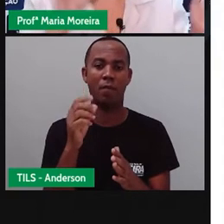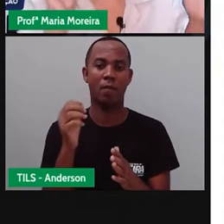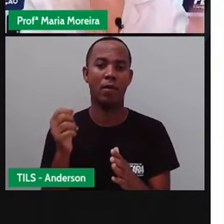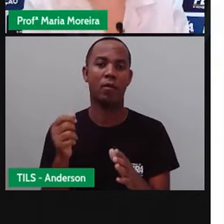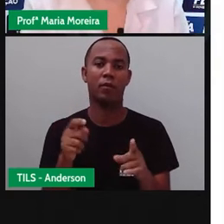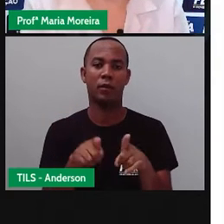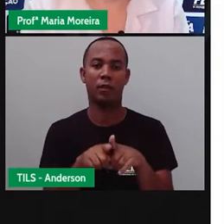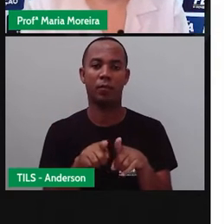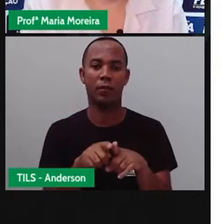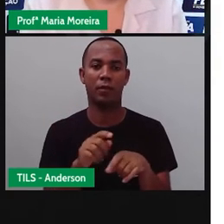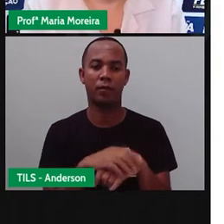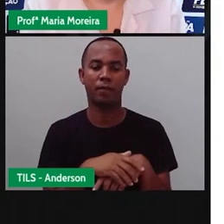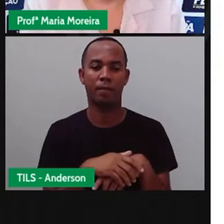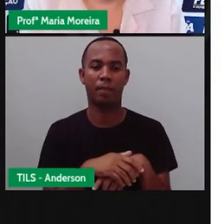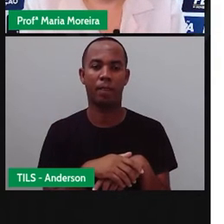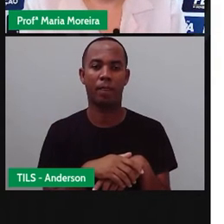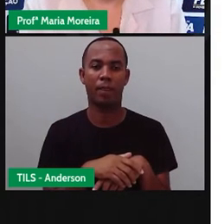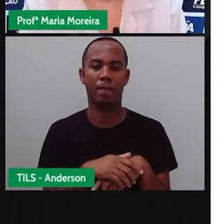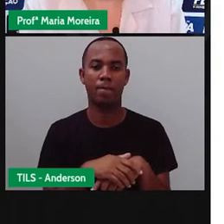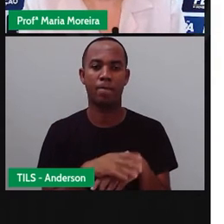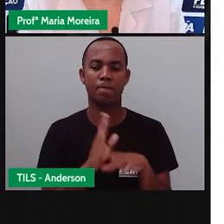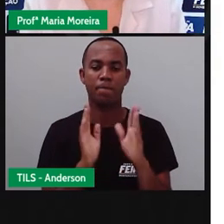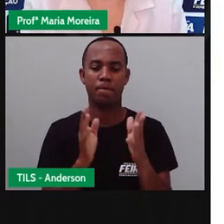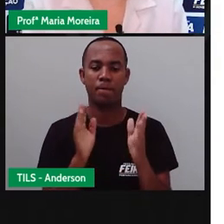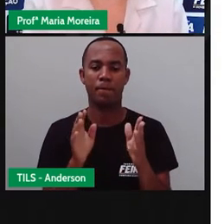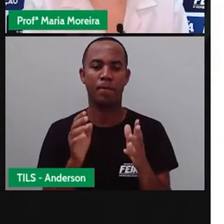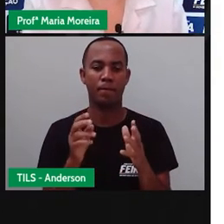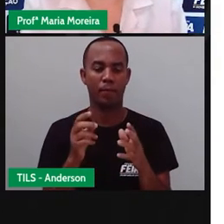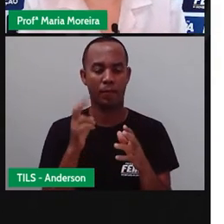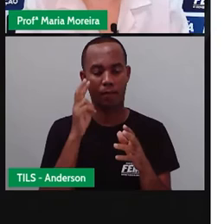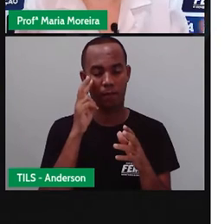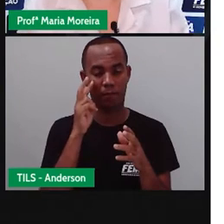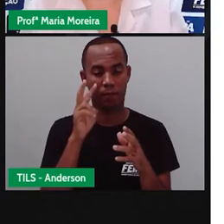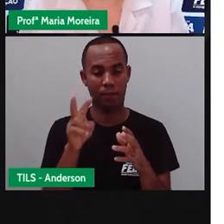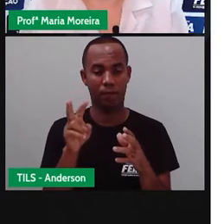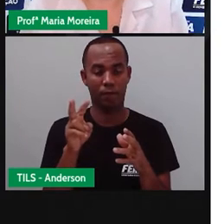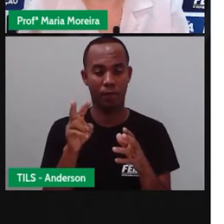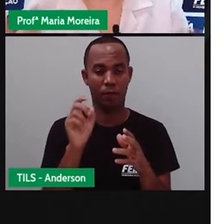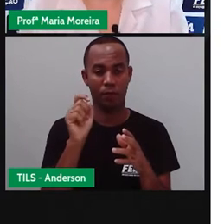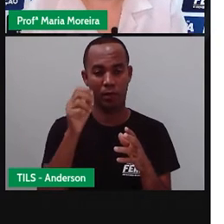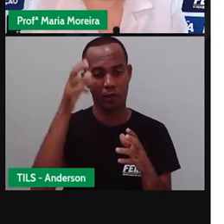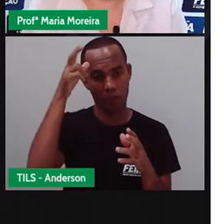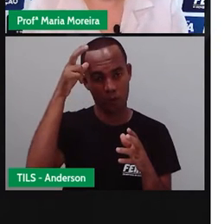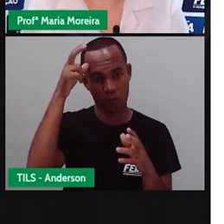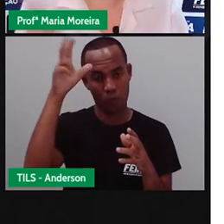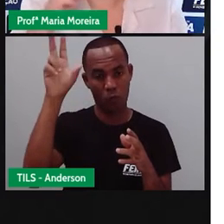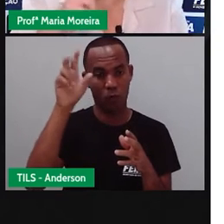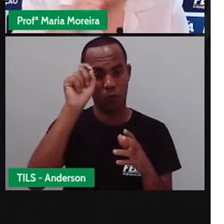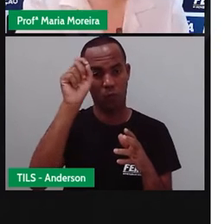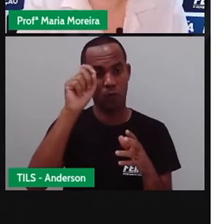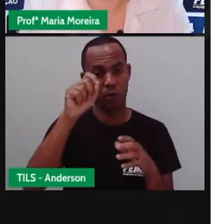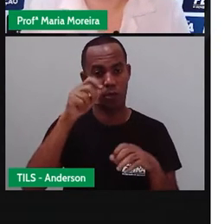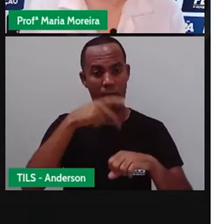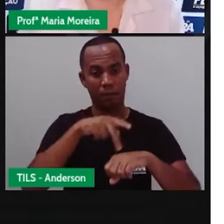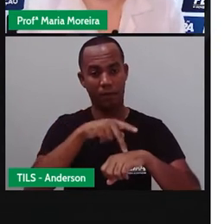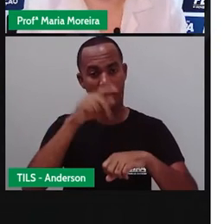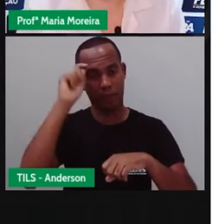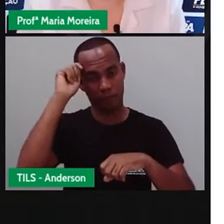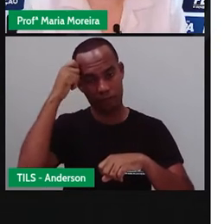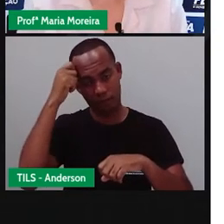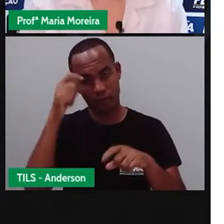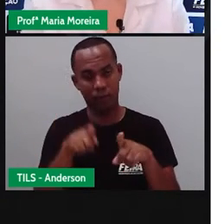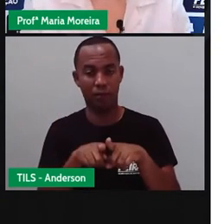Bill isso lá quando a gente falou sobre cultura africana né do continente africano e falou sobre os egípcios retomada que